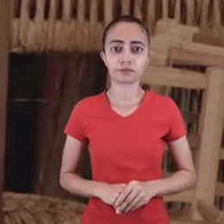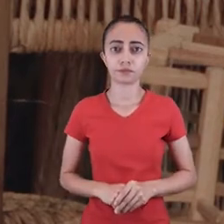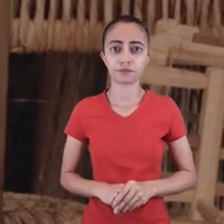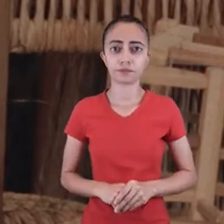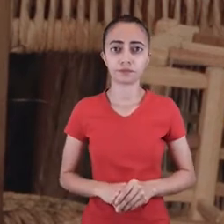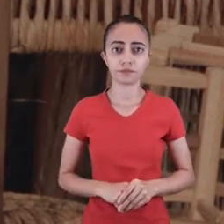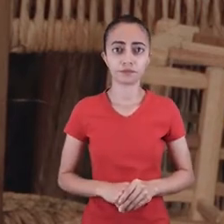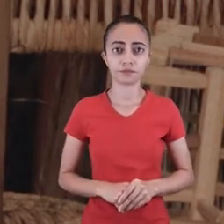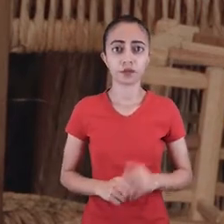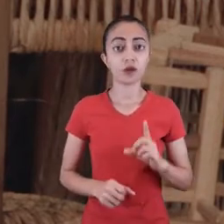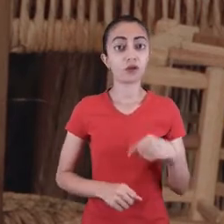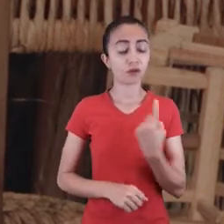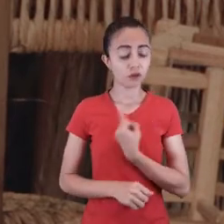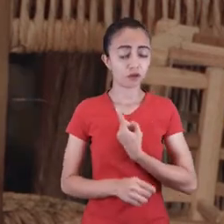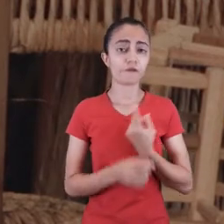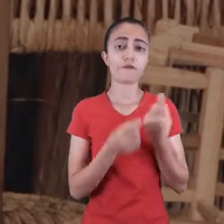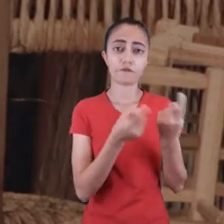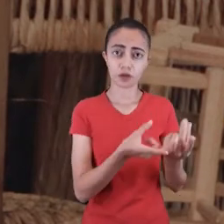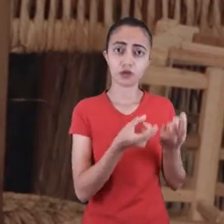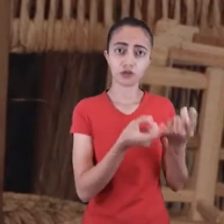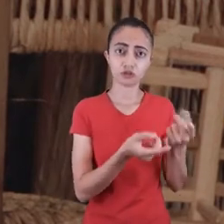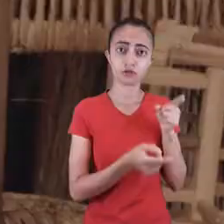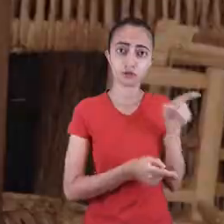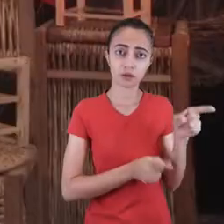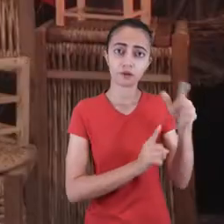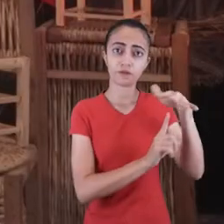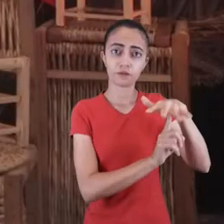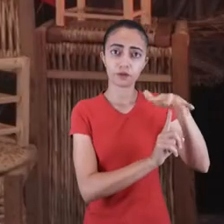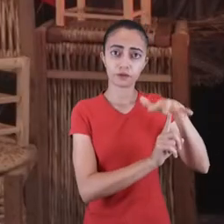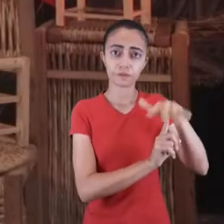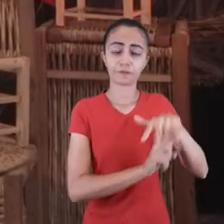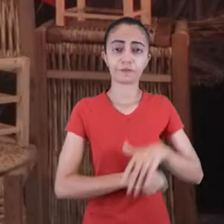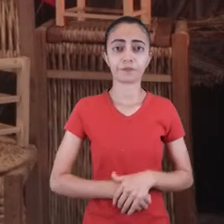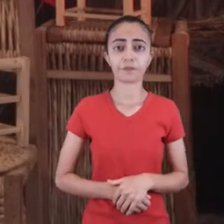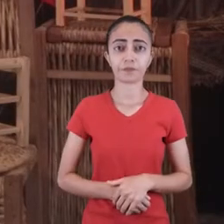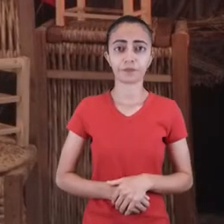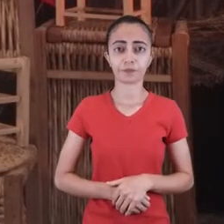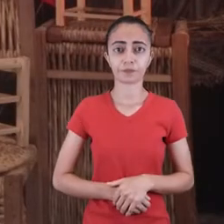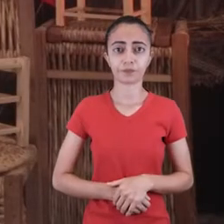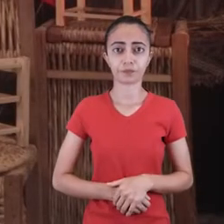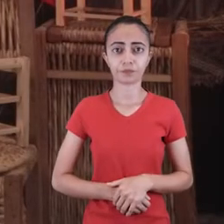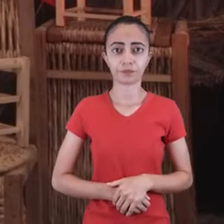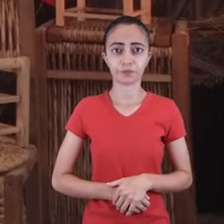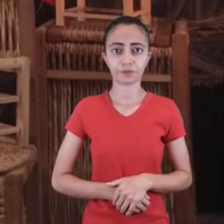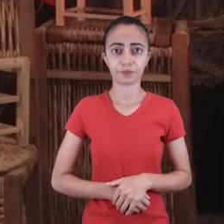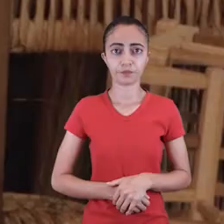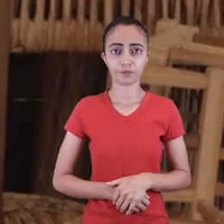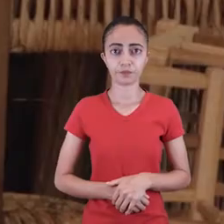E a gente vende ele lá na Feira da Torre, esses baús.